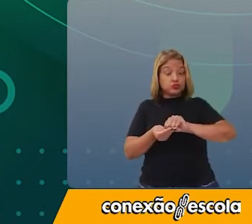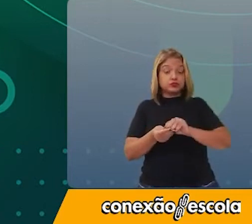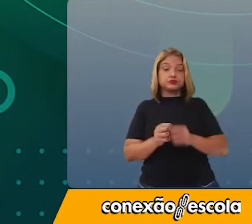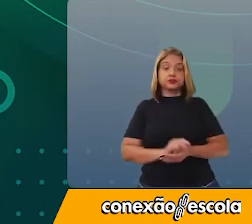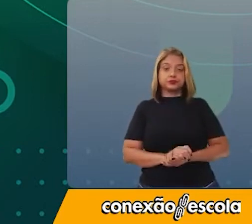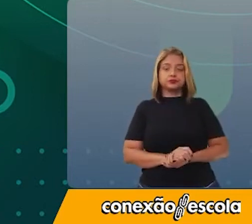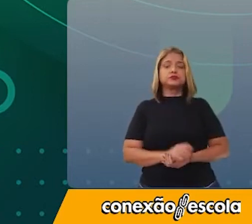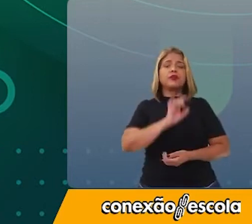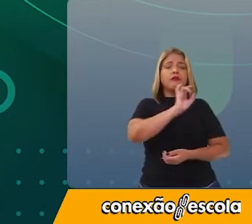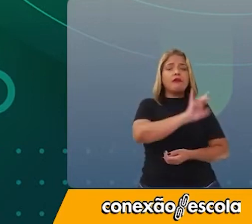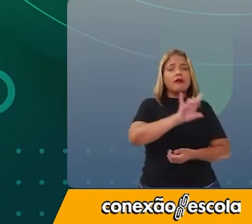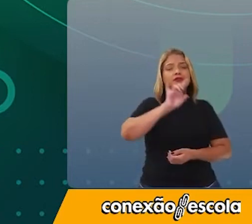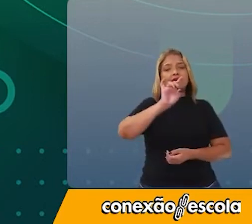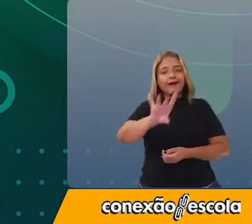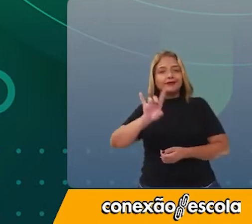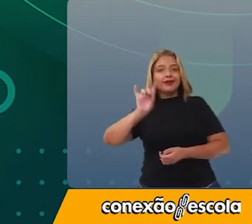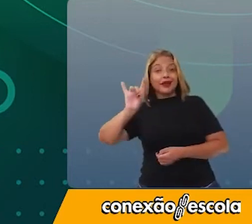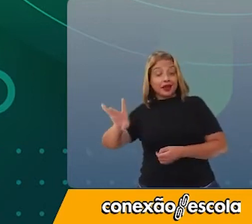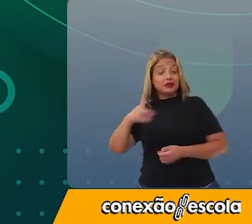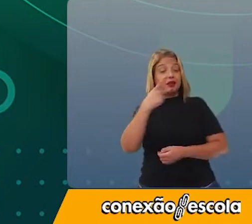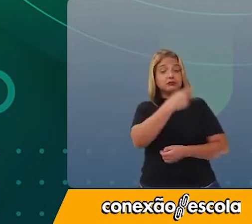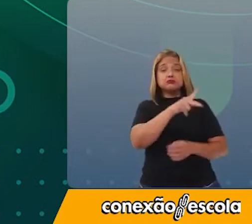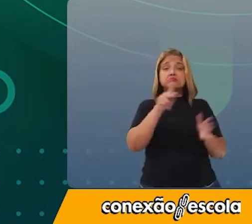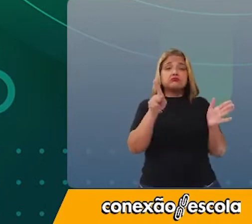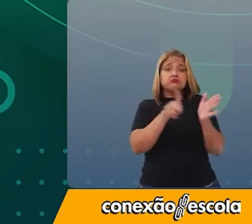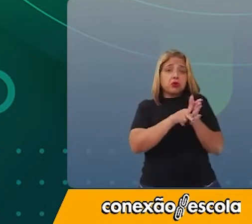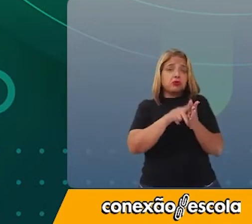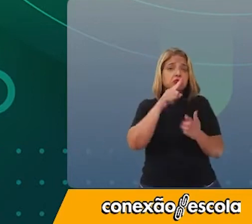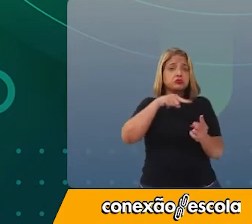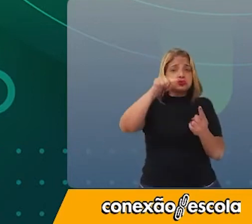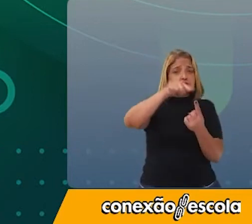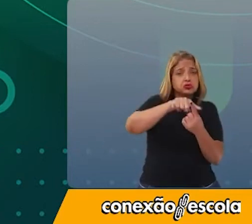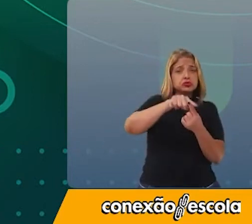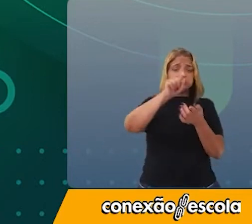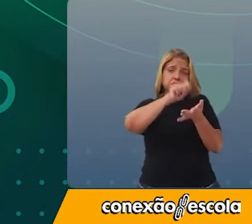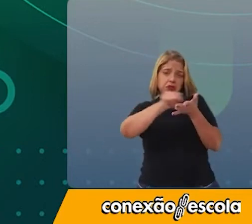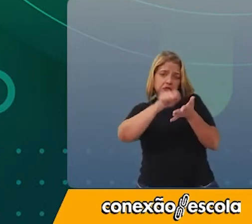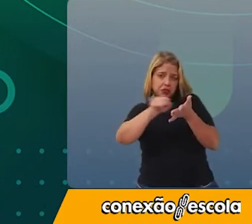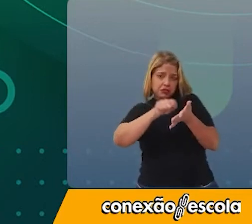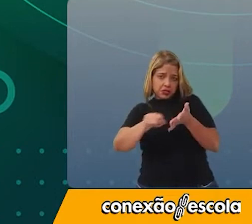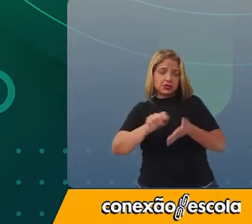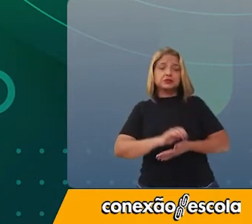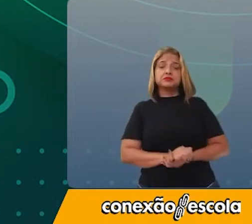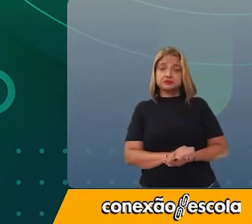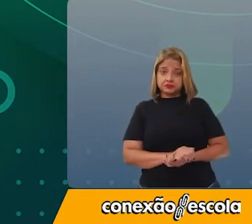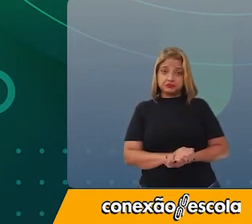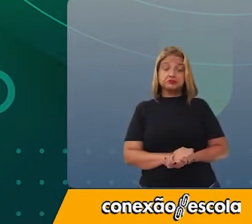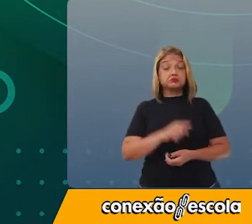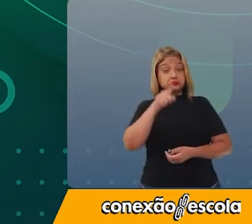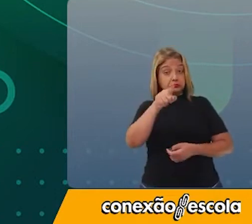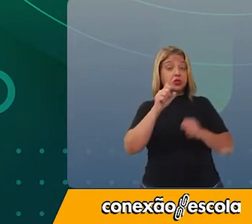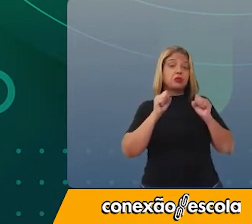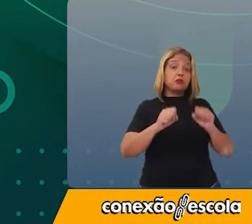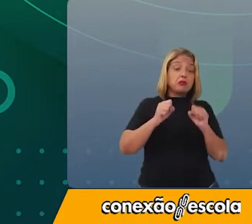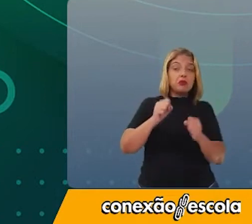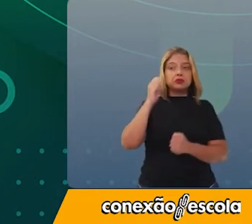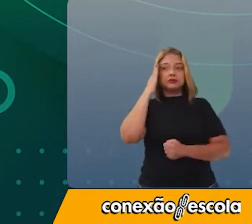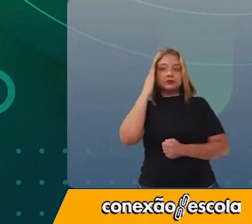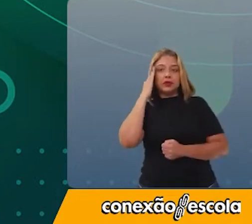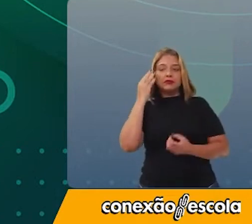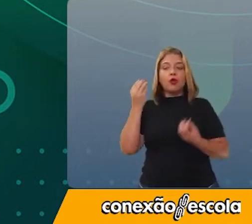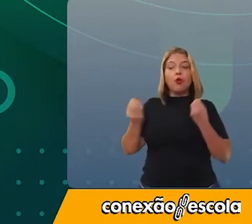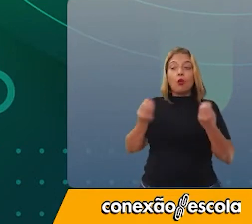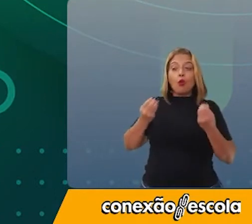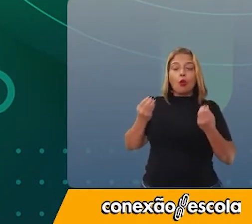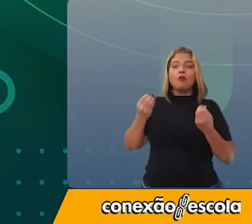Cada tipo de anotação vai ser adequado a uma determinada situação. Você pode avaliar isso. Eu